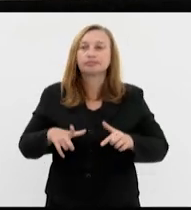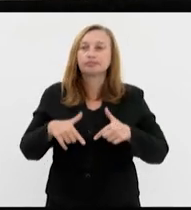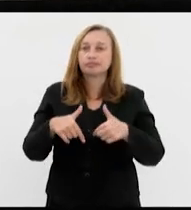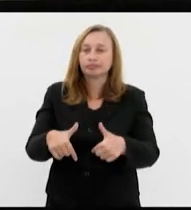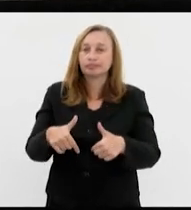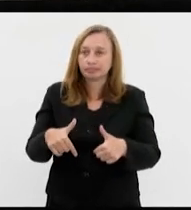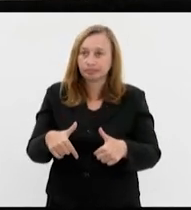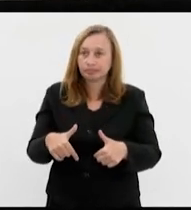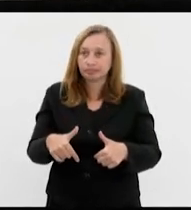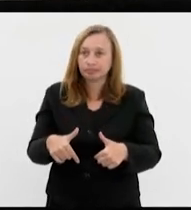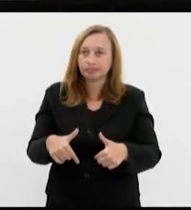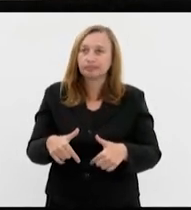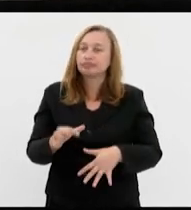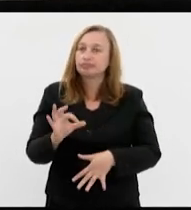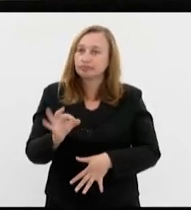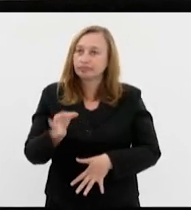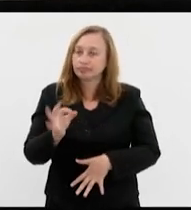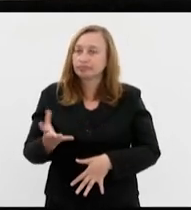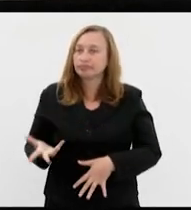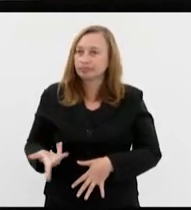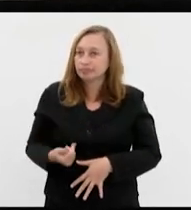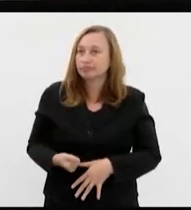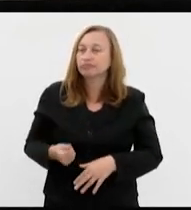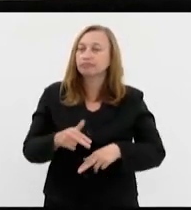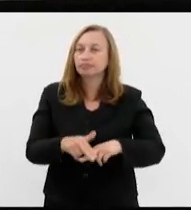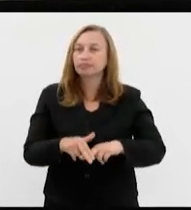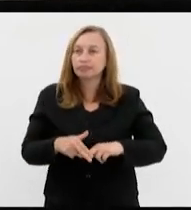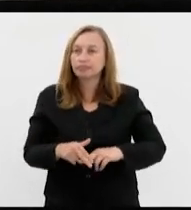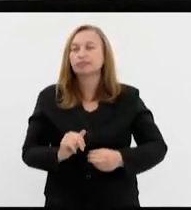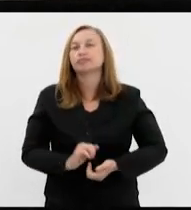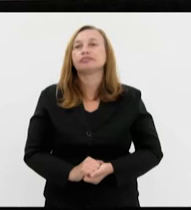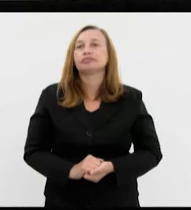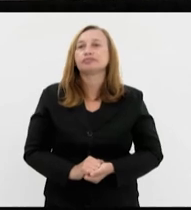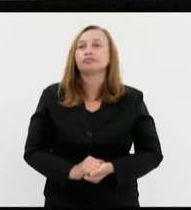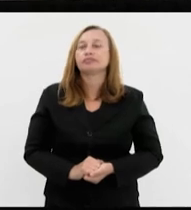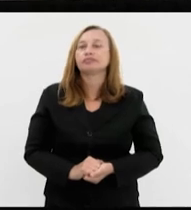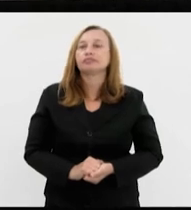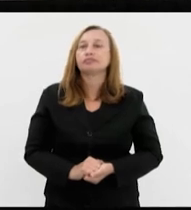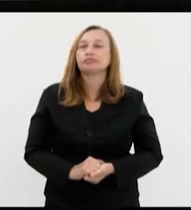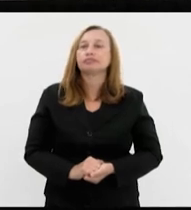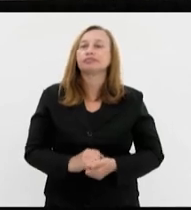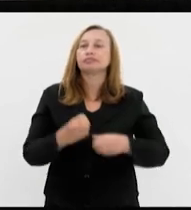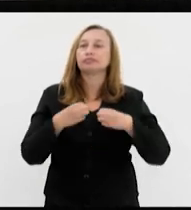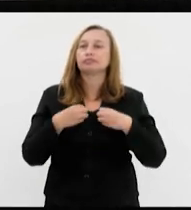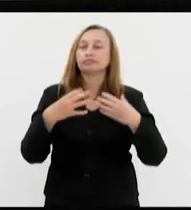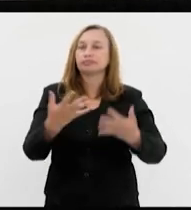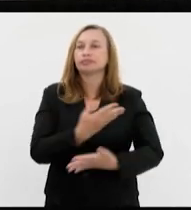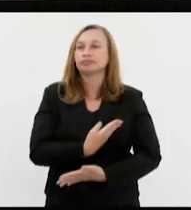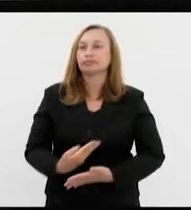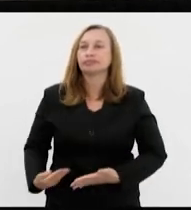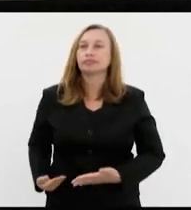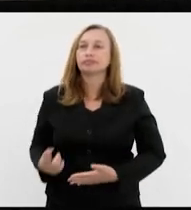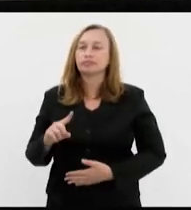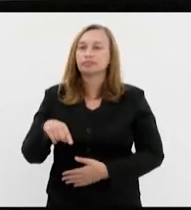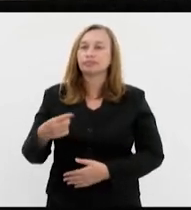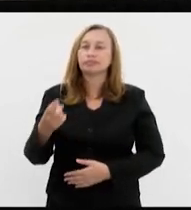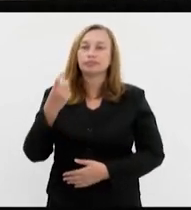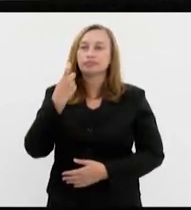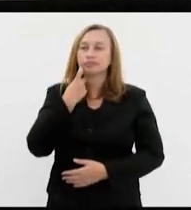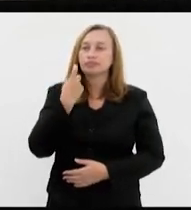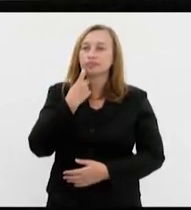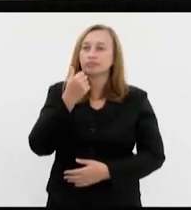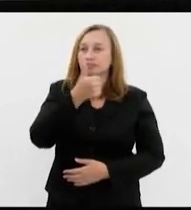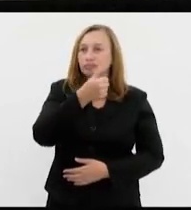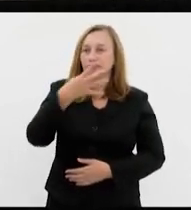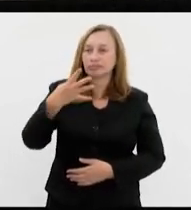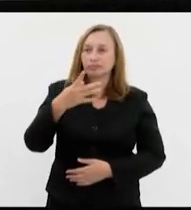intervenções realmente efetivas. Diante disso, nós vamos estar fazendo essa audiência pública na próxima sexta-feira, às